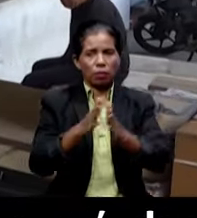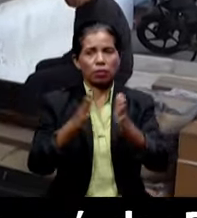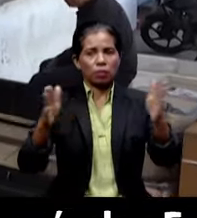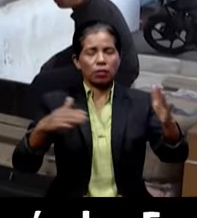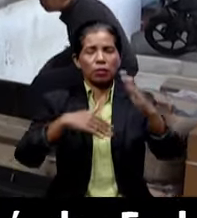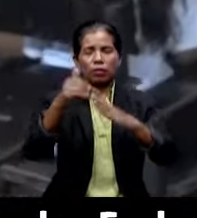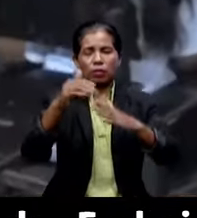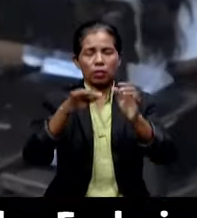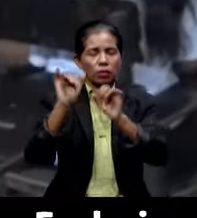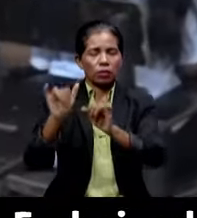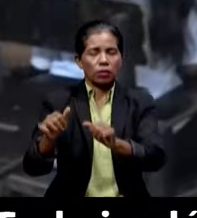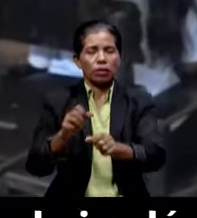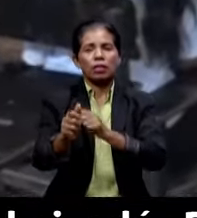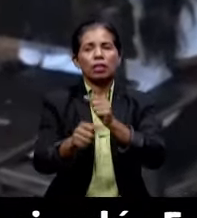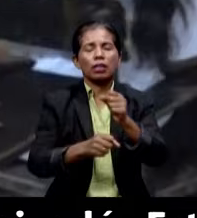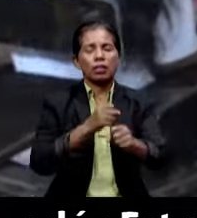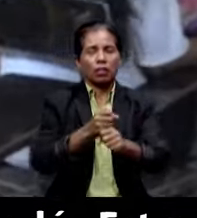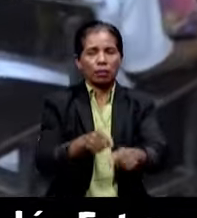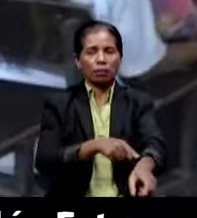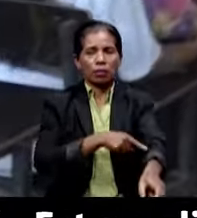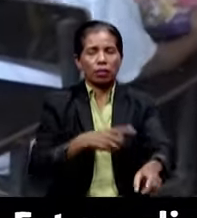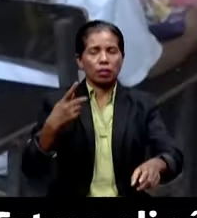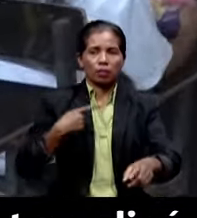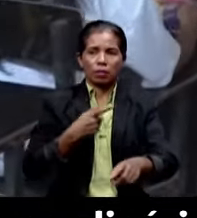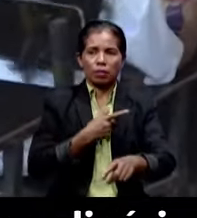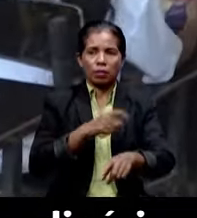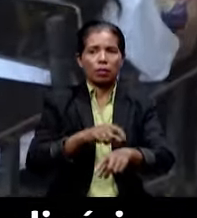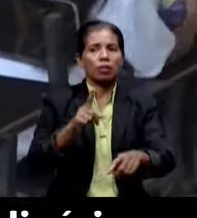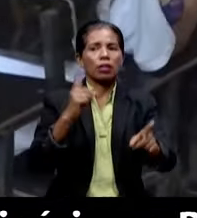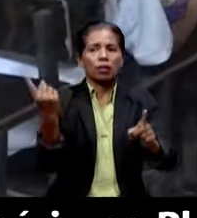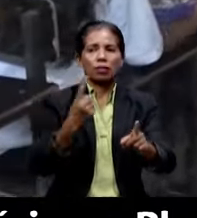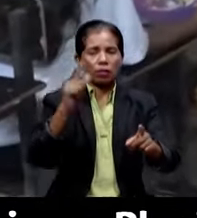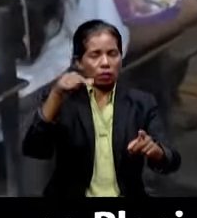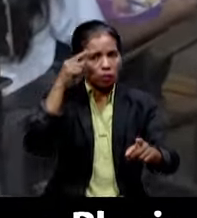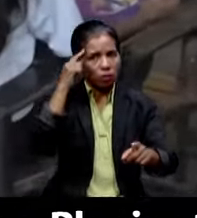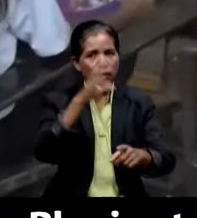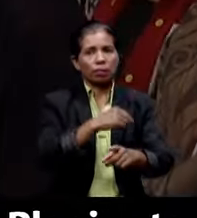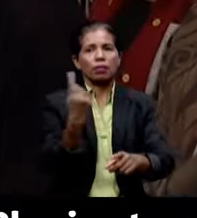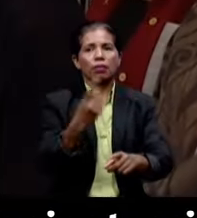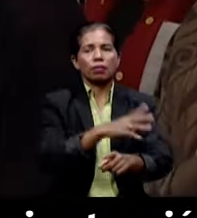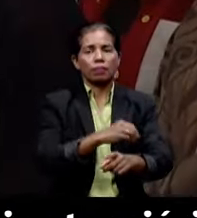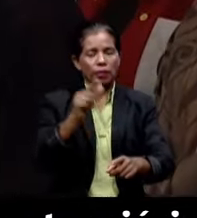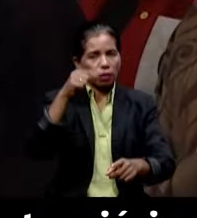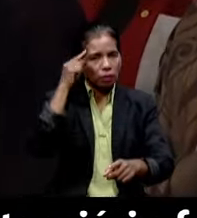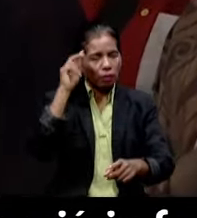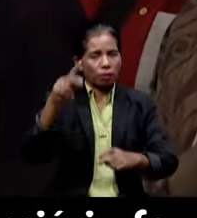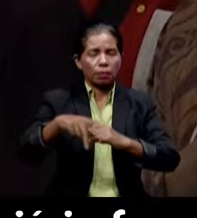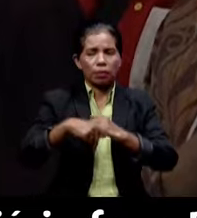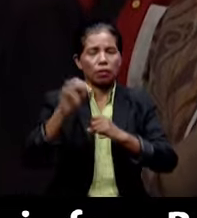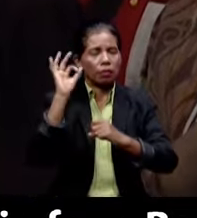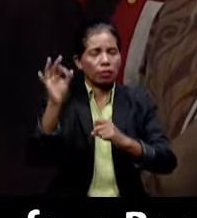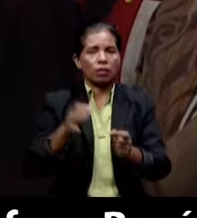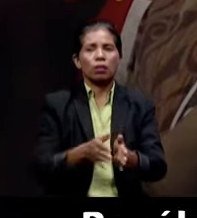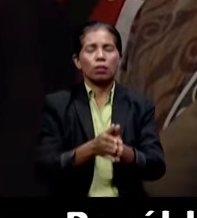balung abandonado tinang barak, maske bangkada Frateling iha Parlamento Nasional sempre kontribui ba governo ne bedeit, may beha governasang ne Partido Frateling